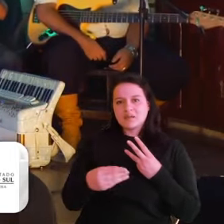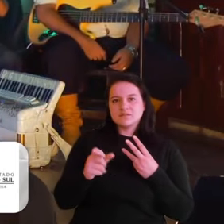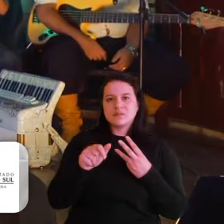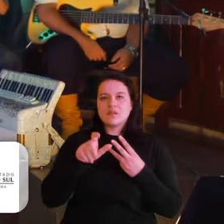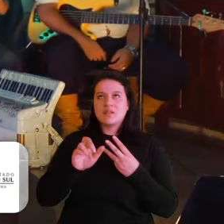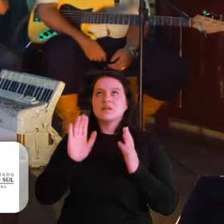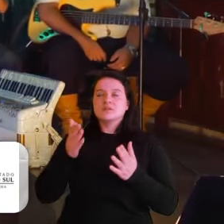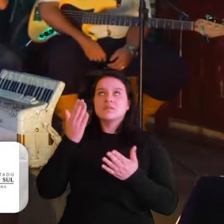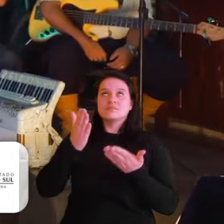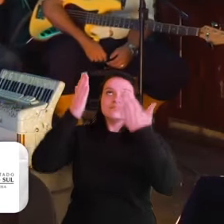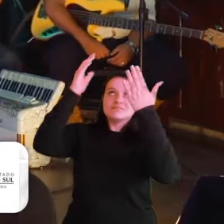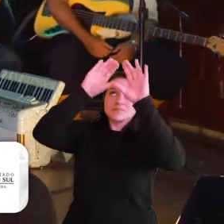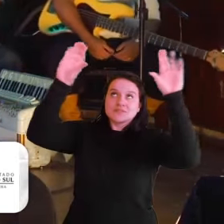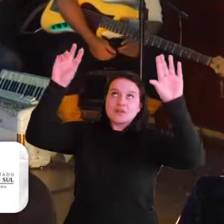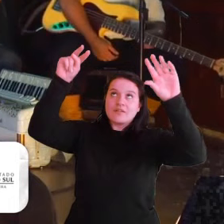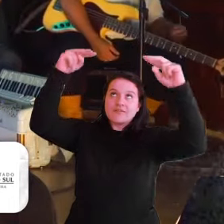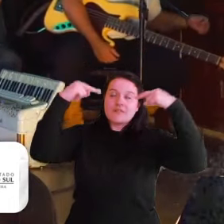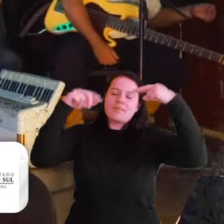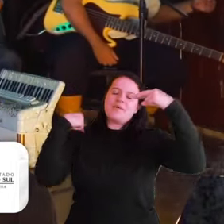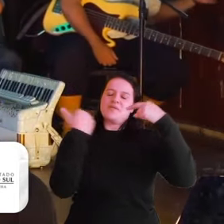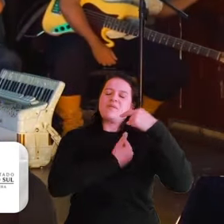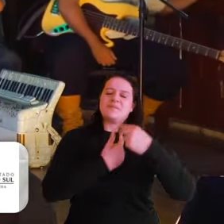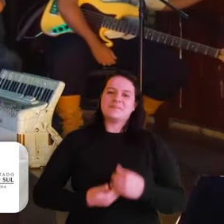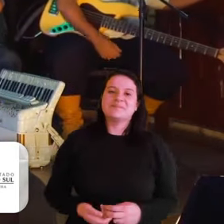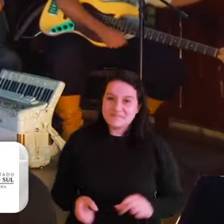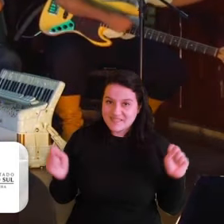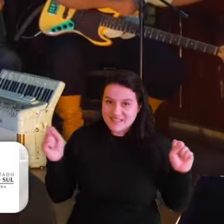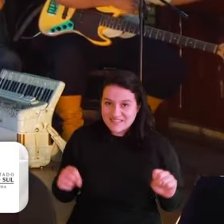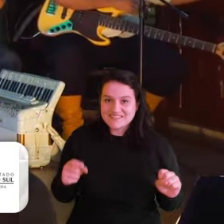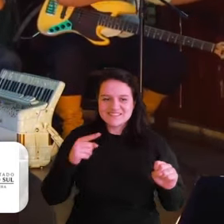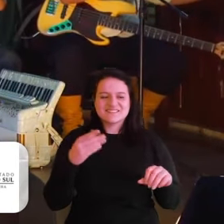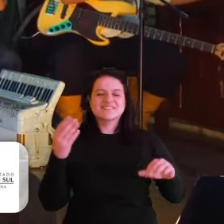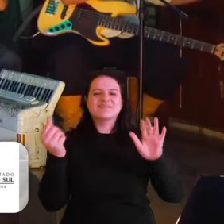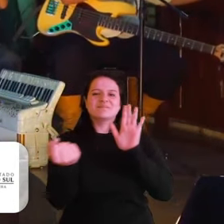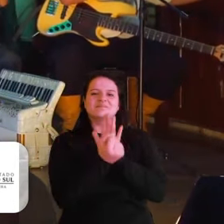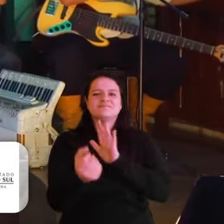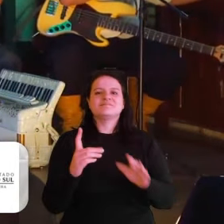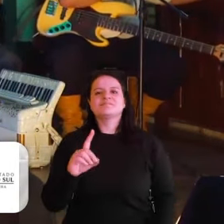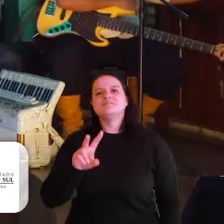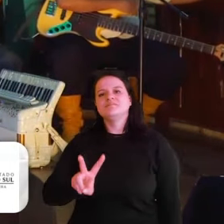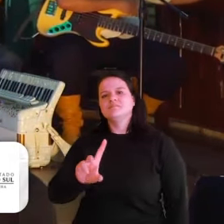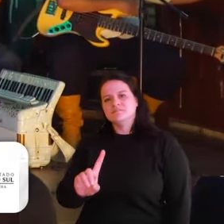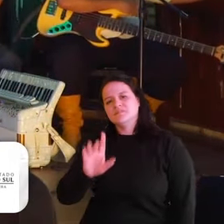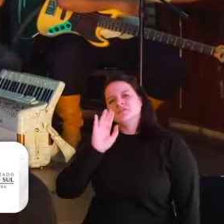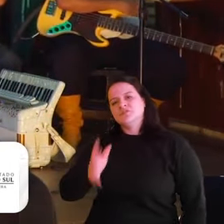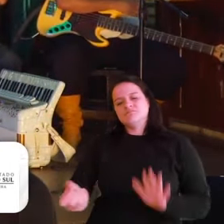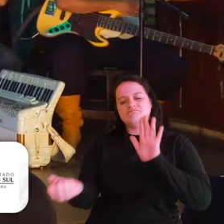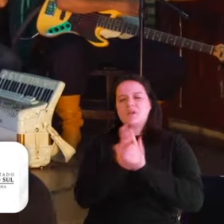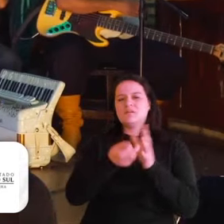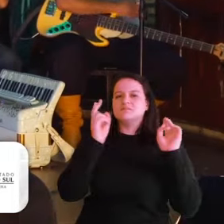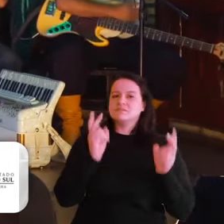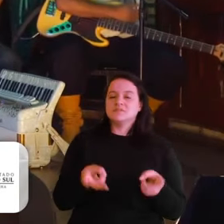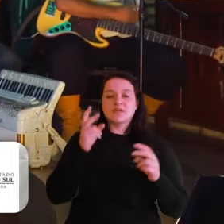nós, gaiteiros. É, mas naquele nosso DVD ficou marcado, né? Está marcado ali. Cada vez que sentem e assistimos, matamos a